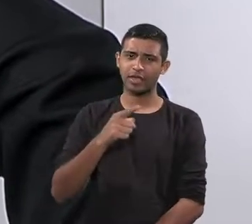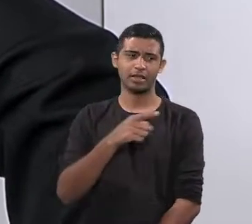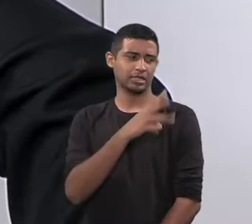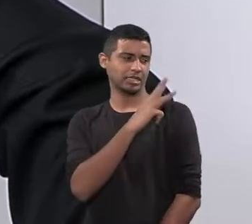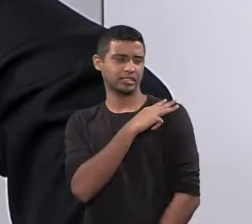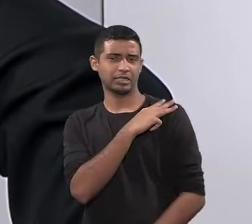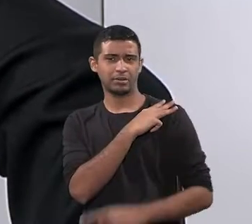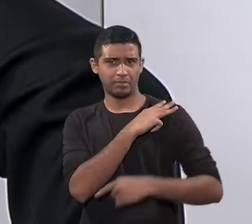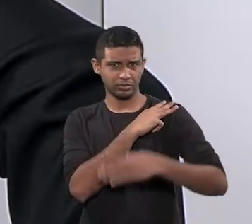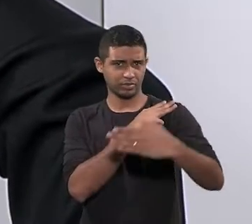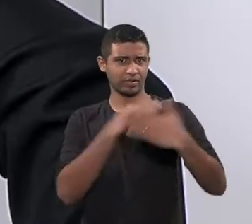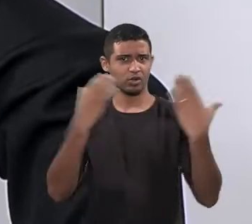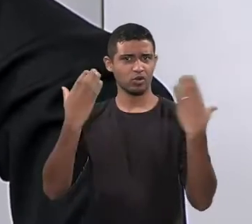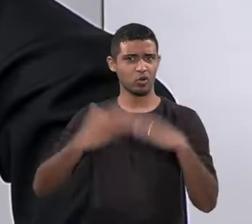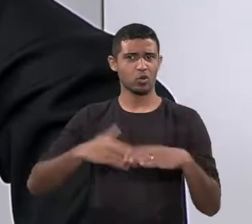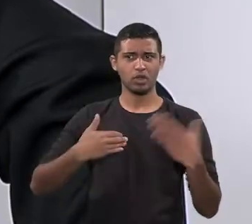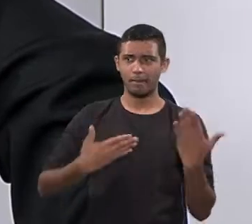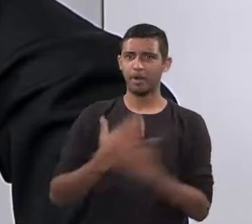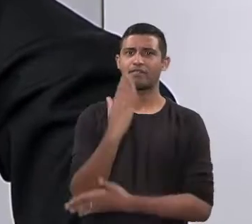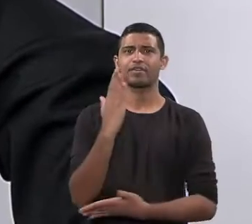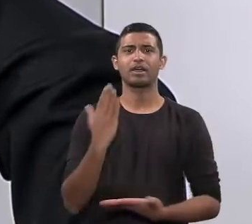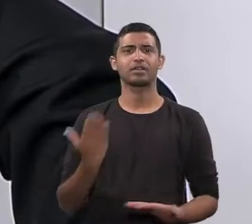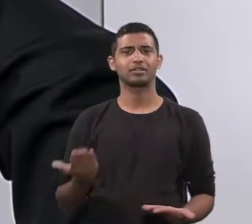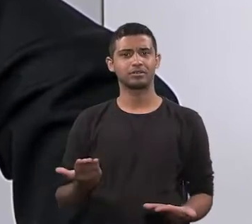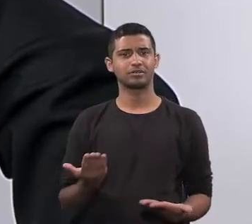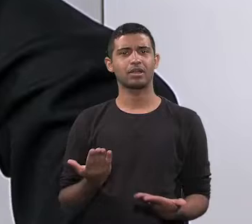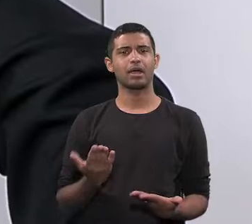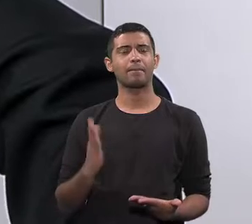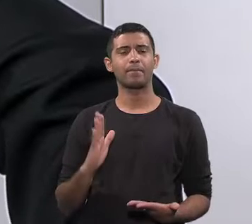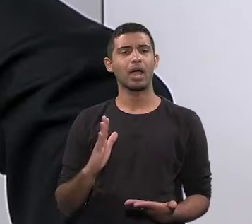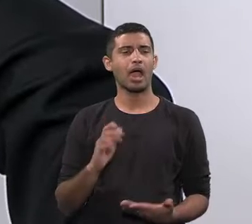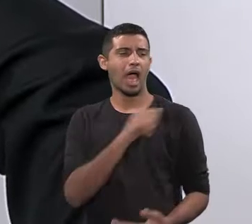terceiro ano, vai fazer um baita no concurso, ele vai ser aprovado.